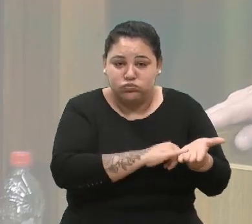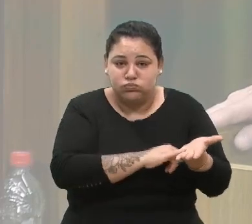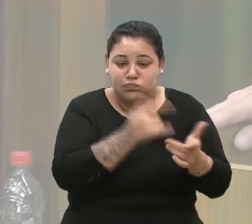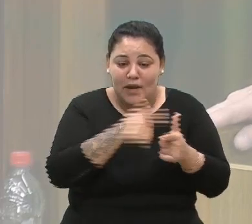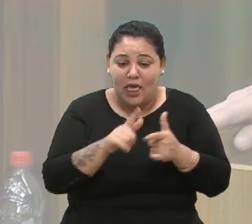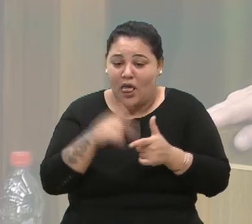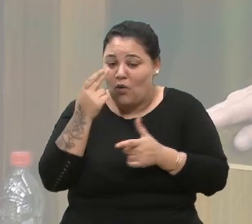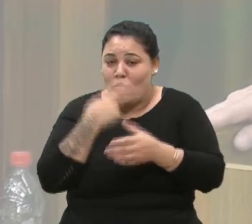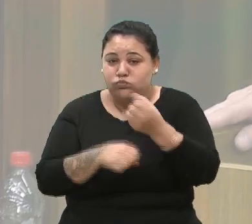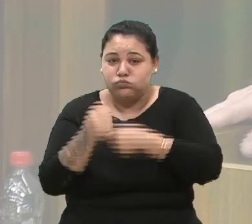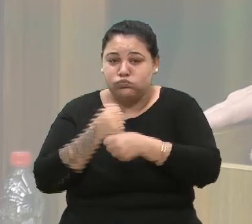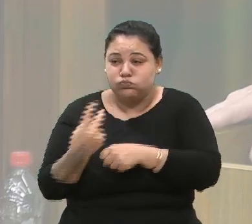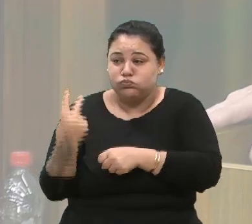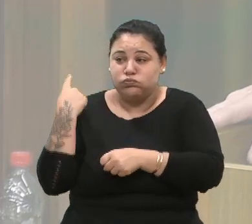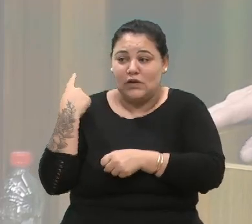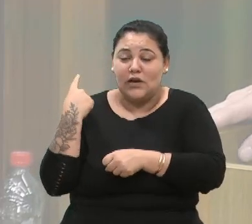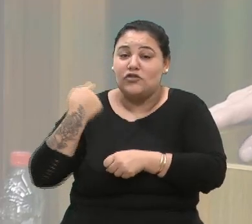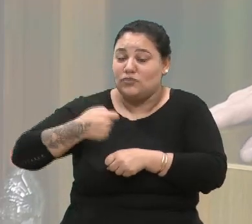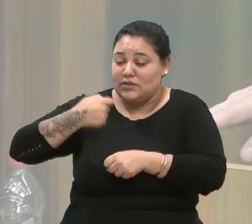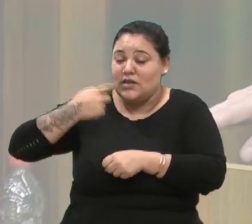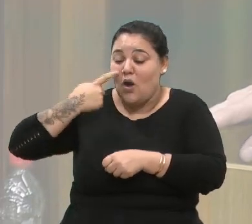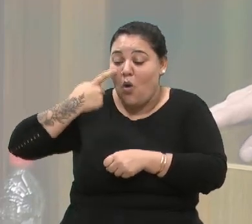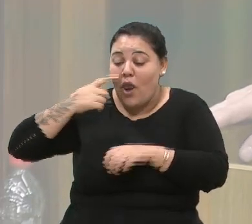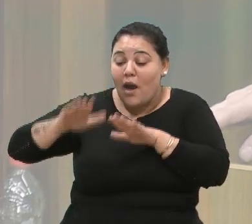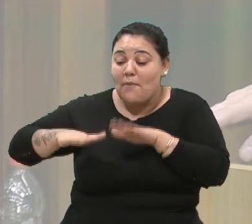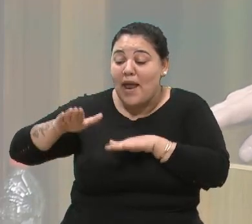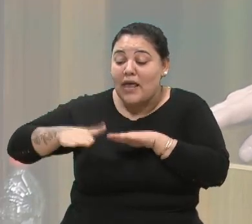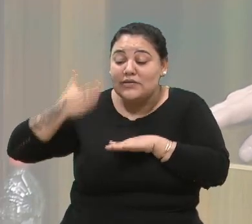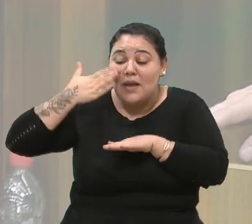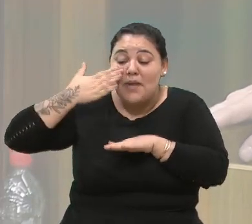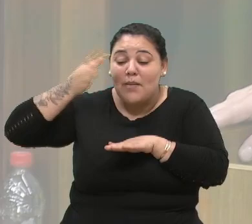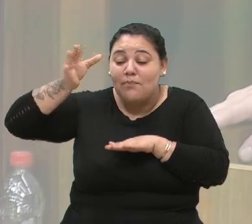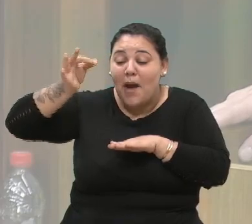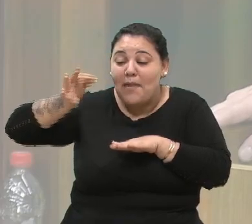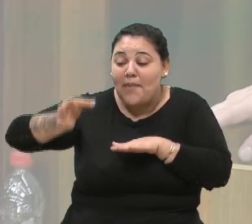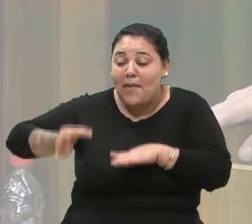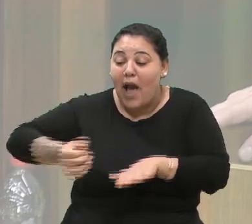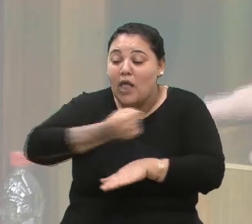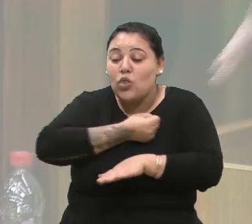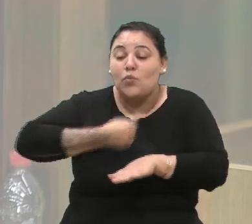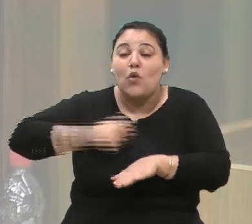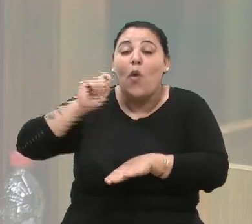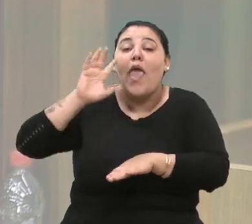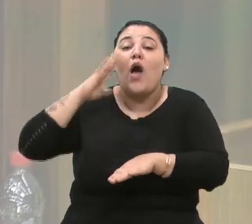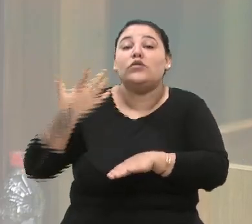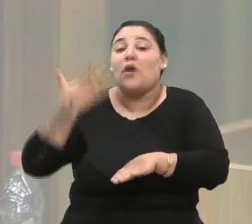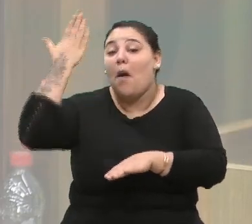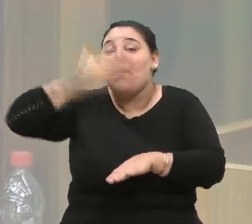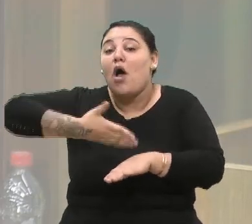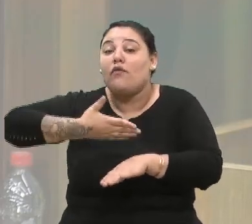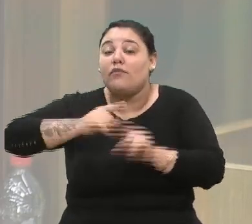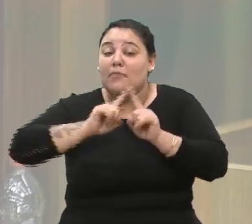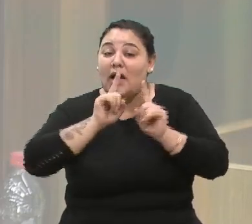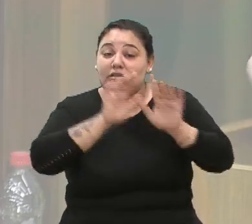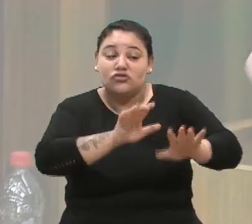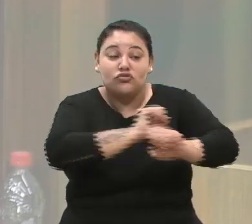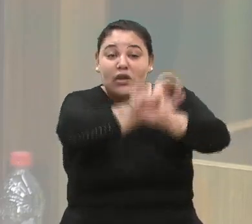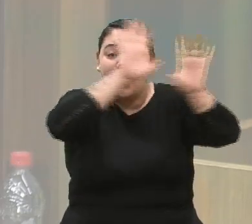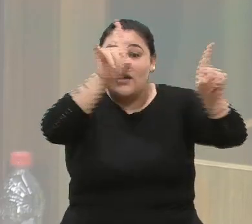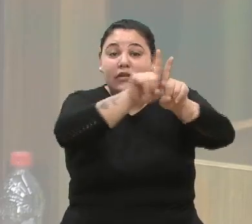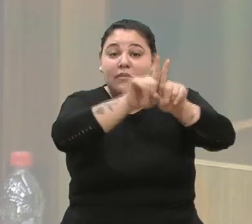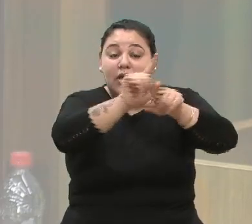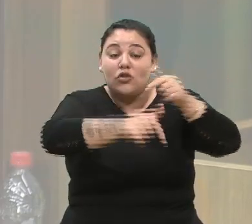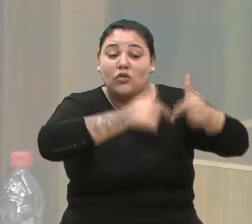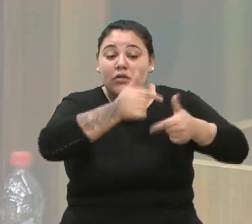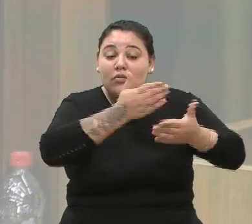Então, nós temos que olhar o balanço. Com o balanço, a gente vai ter a certeza em números do que foi feito. Tá? Mas deixamos bem claro, o serviço